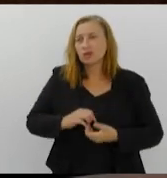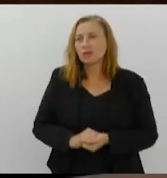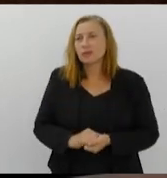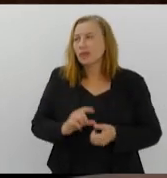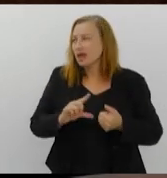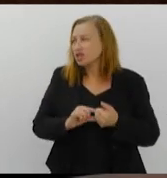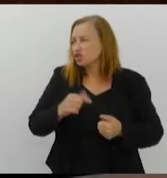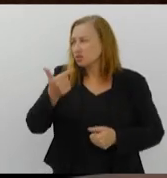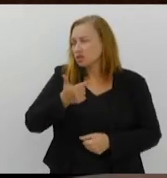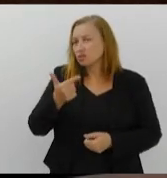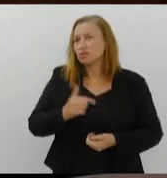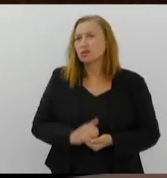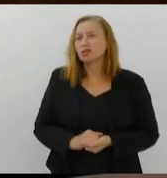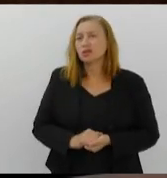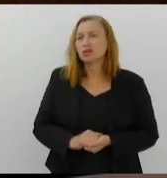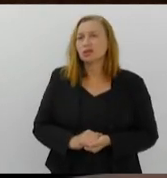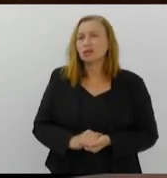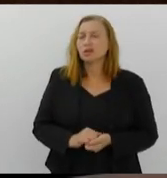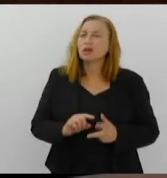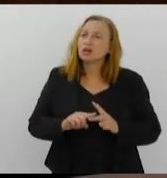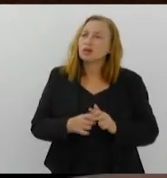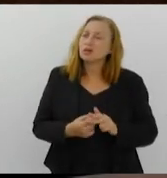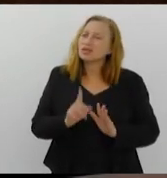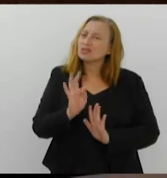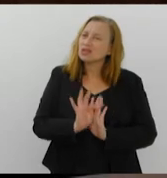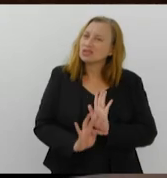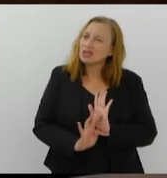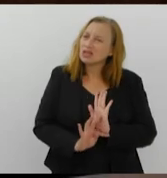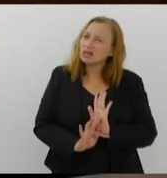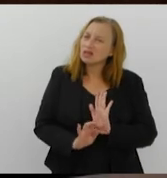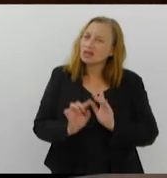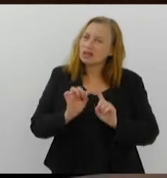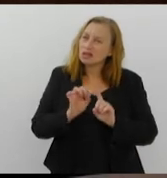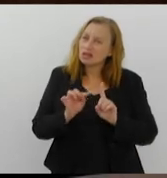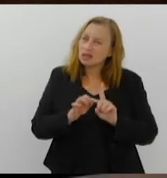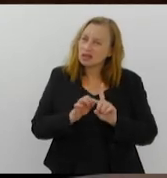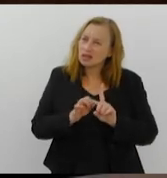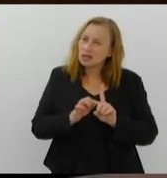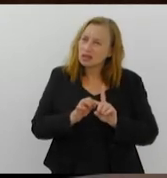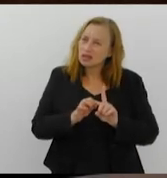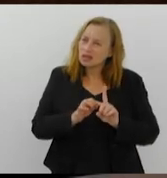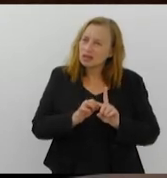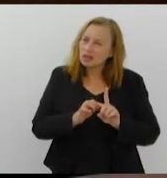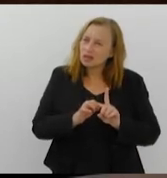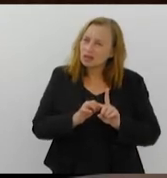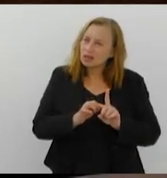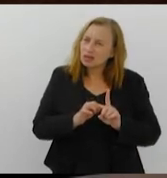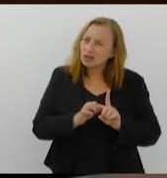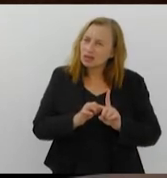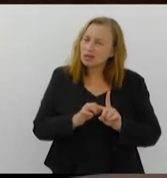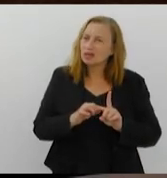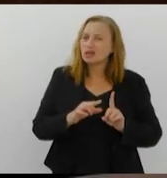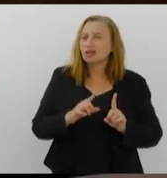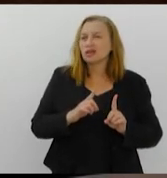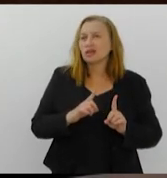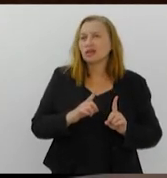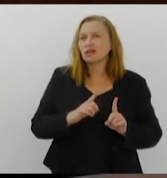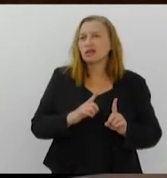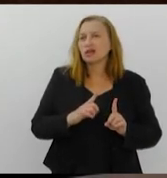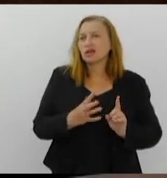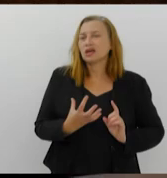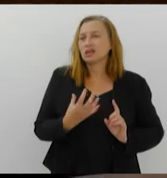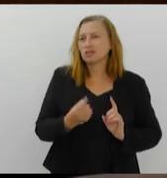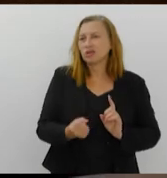artigo 2º, aqui é correção de texto. A gestante que se enquadrar nas situações descritas nessa lei